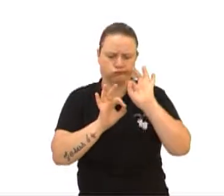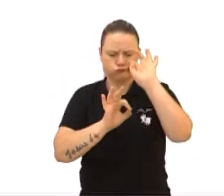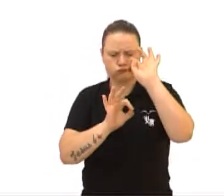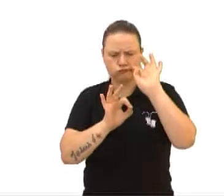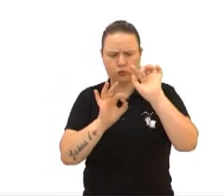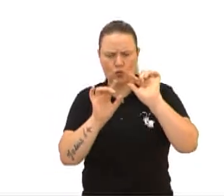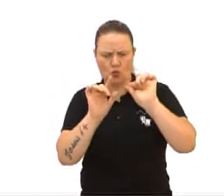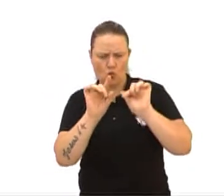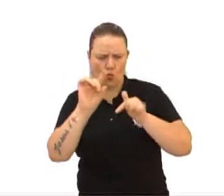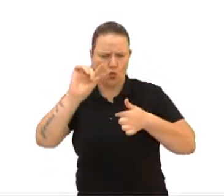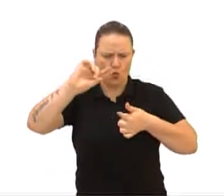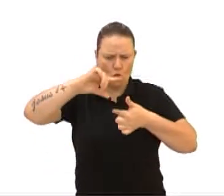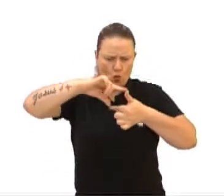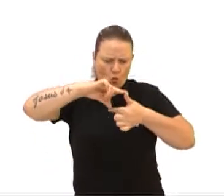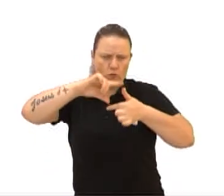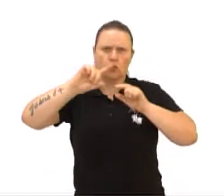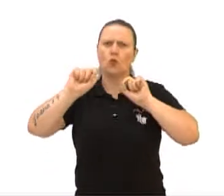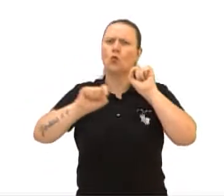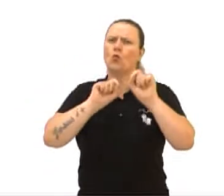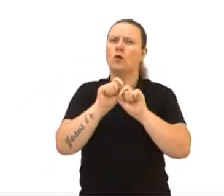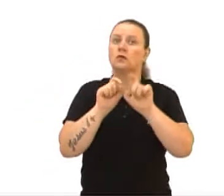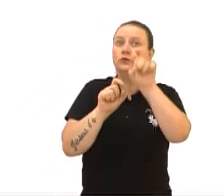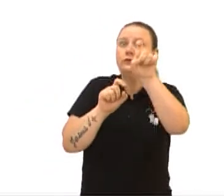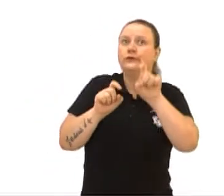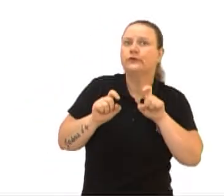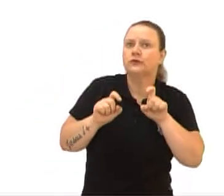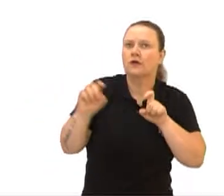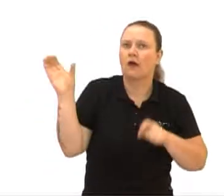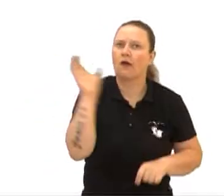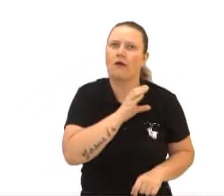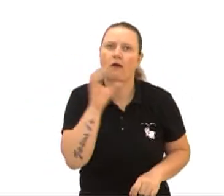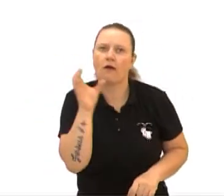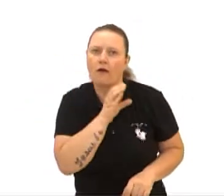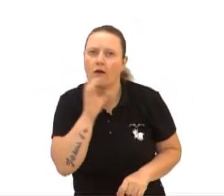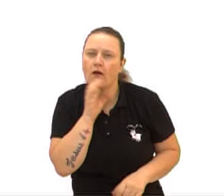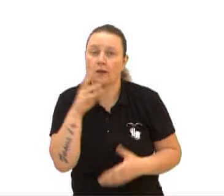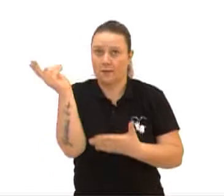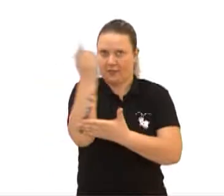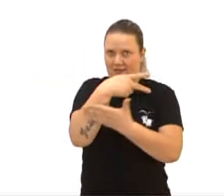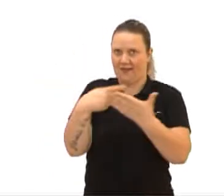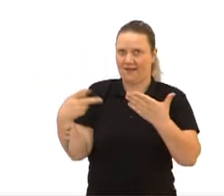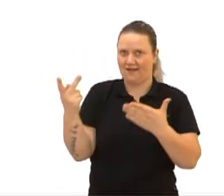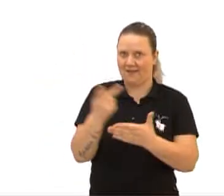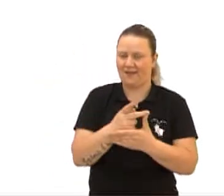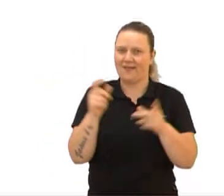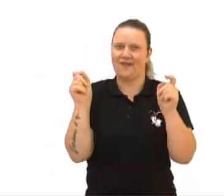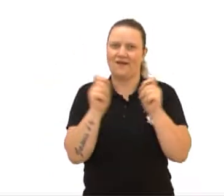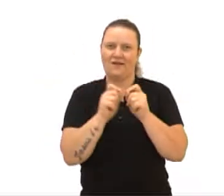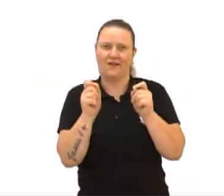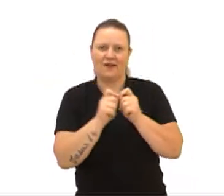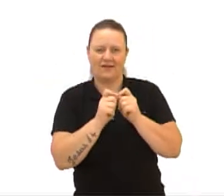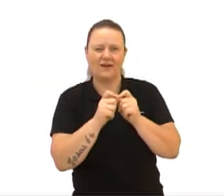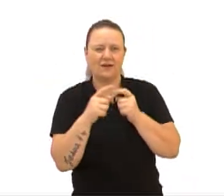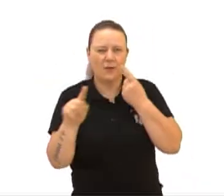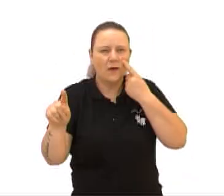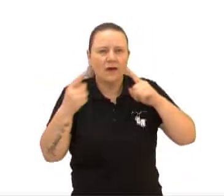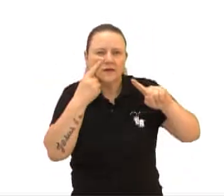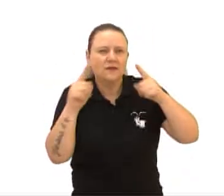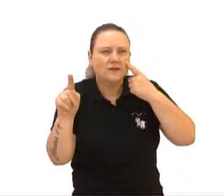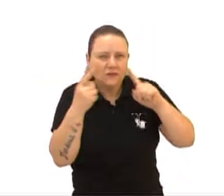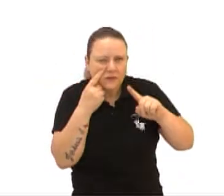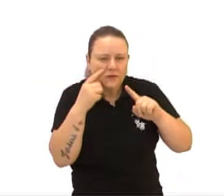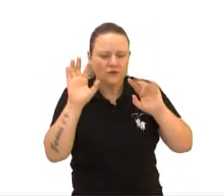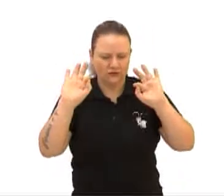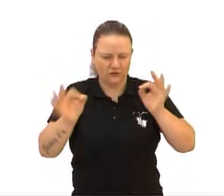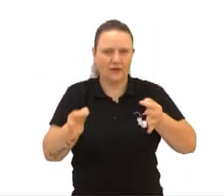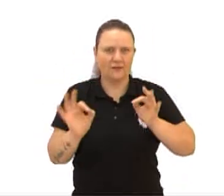valor numérico da medida x. É bem rapidinho, gente. Desenha aí e faz para a gente conferir se você